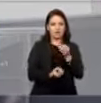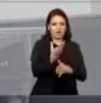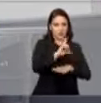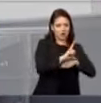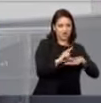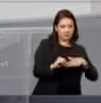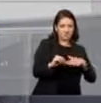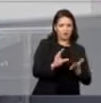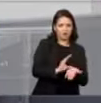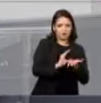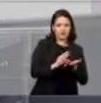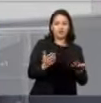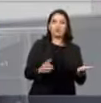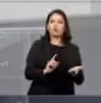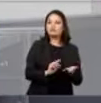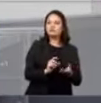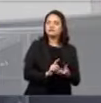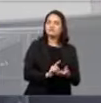é uma prioridade.